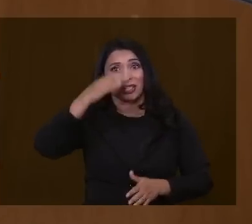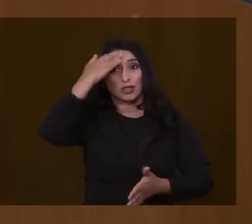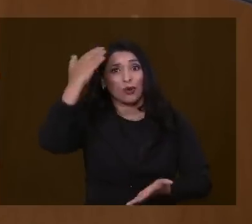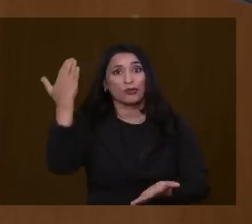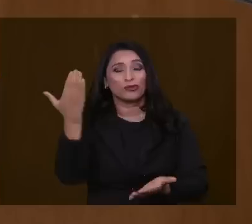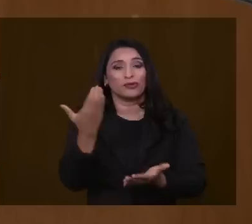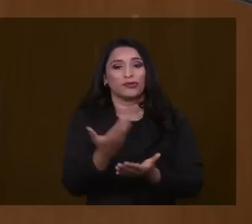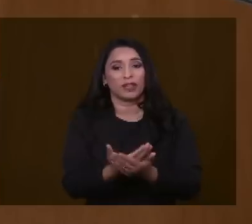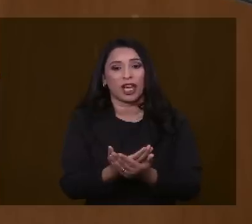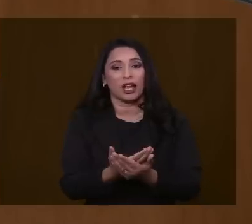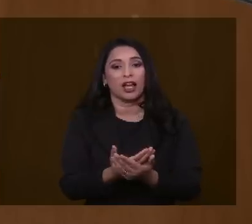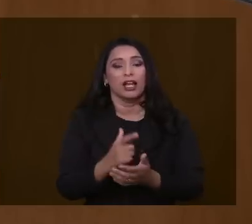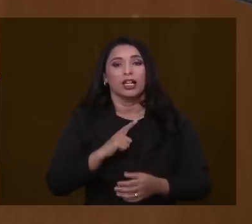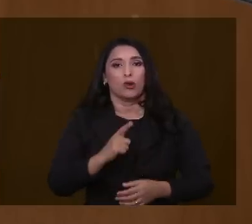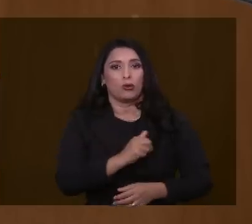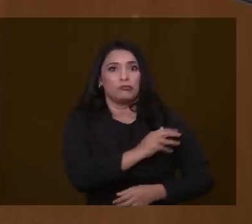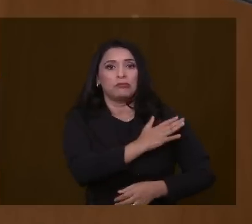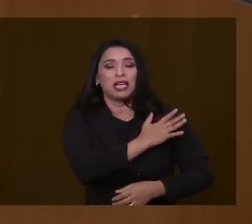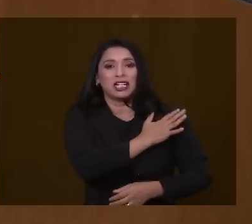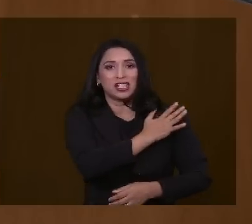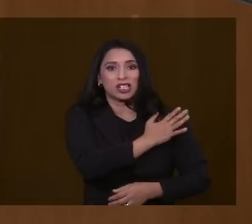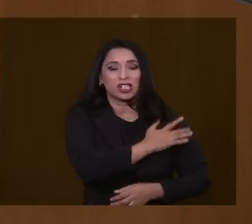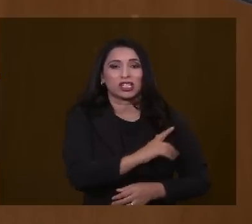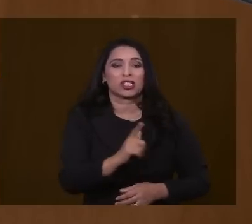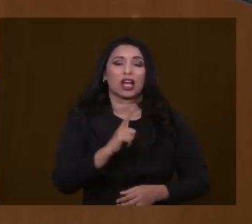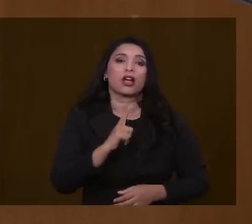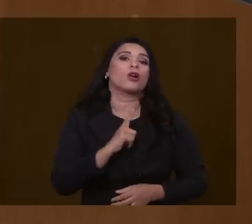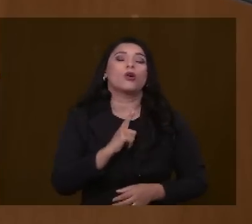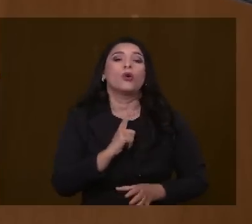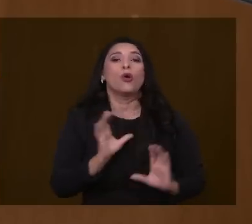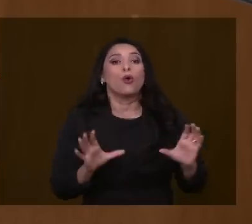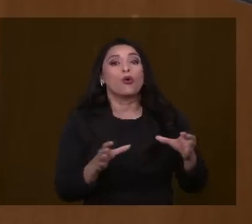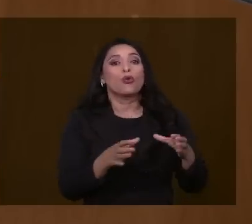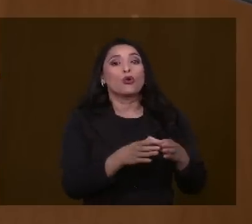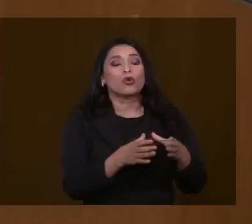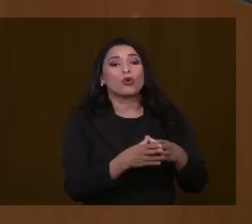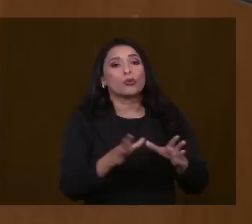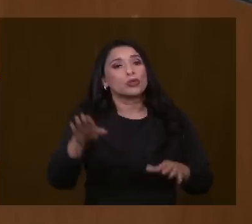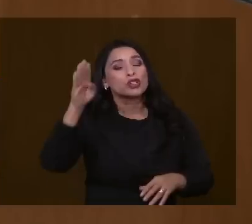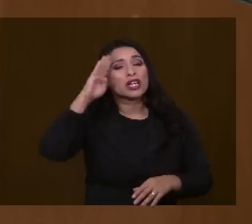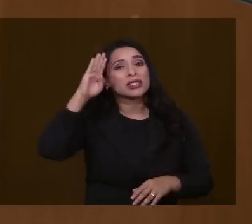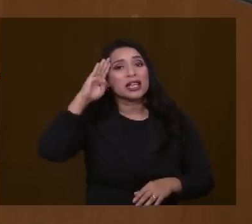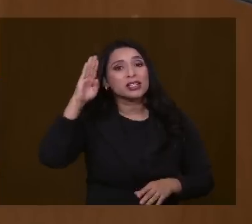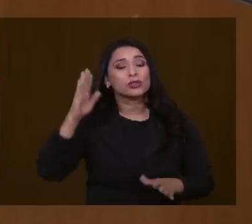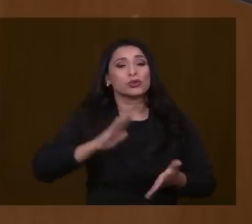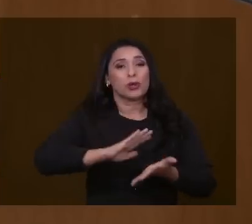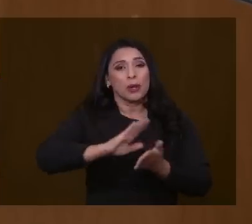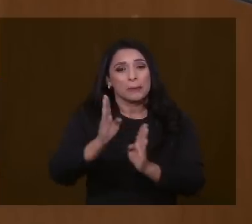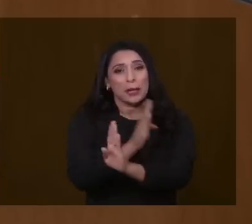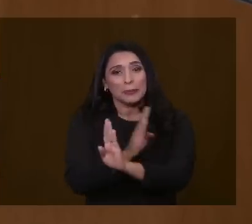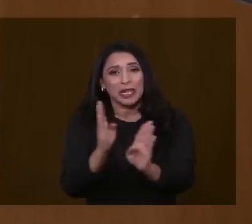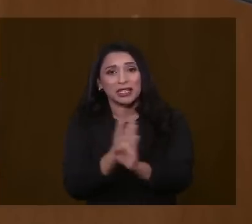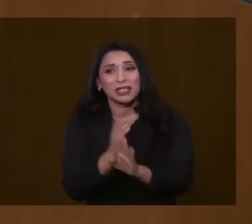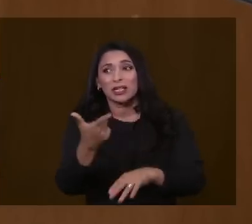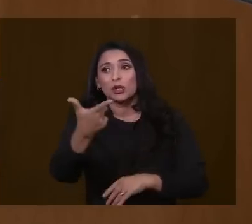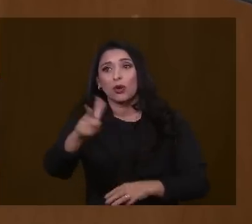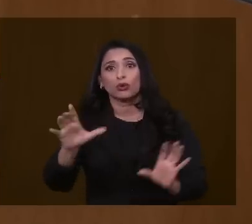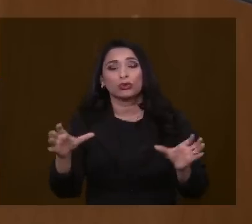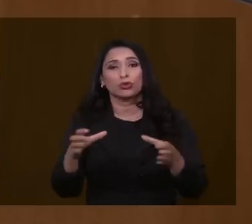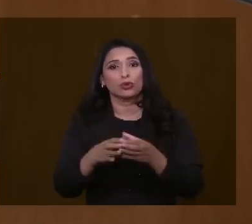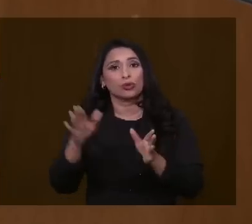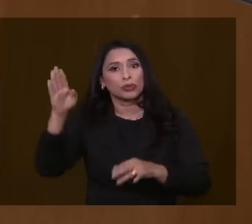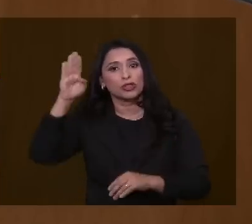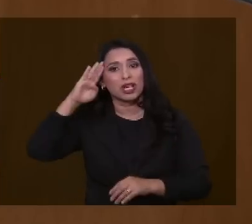burocrático Marechal Grouchy, um terço de suas tropas, com o fim de perseguir o exército da Prússia, que